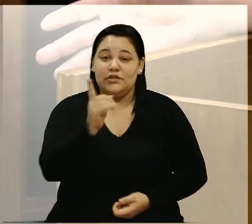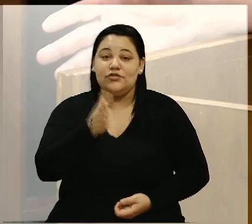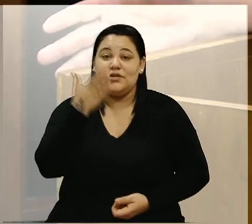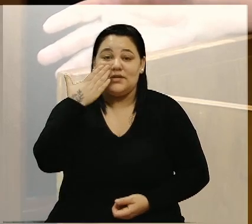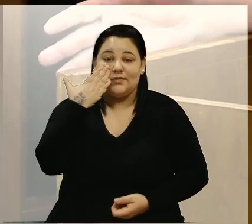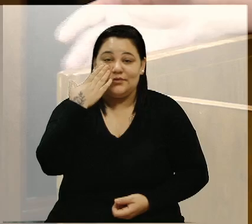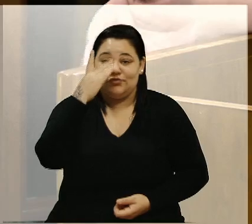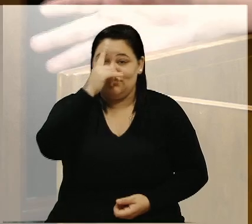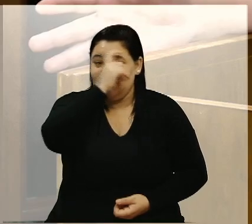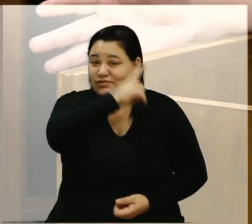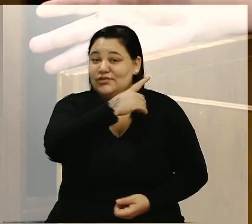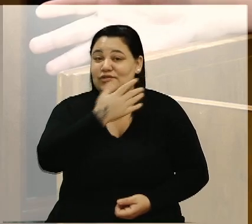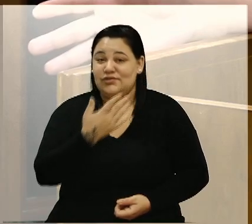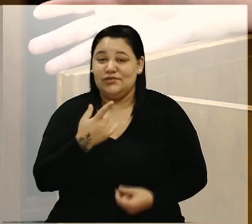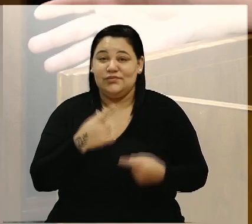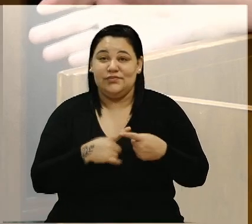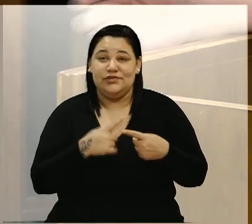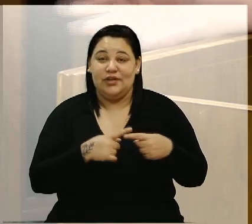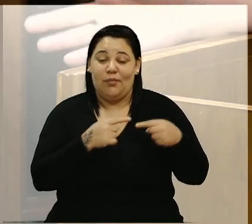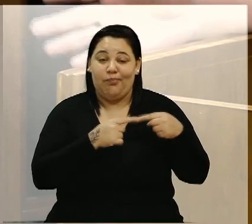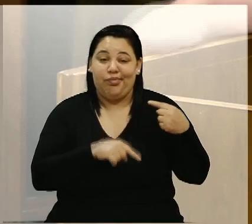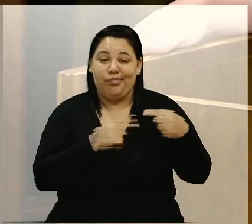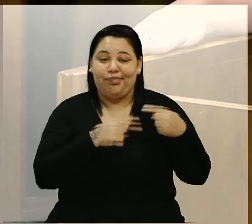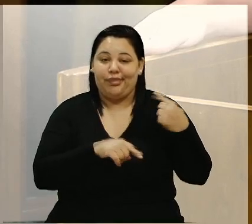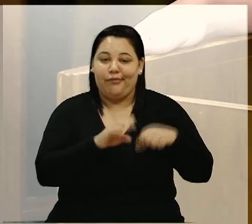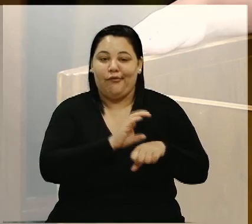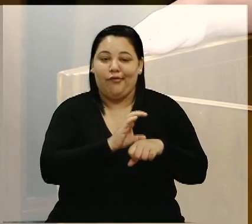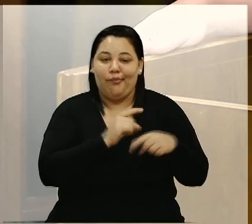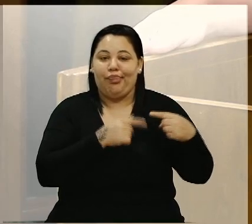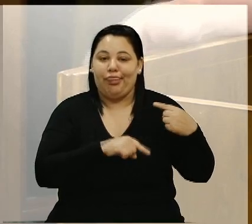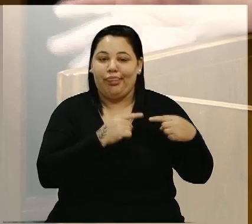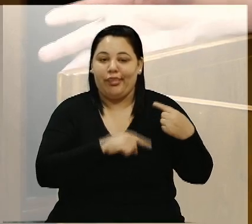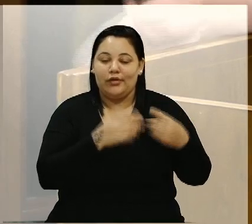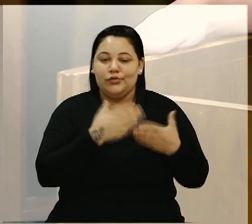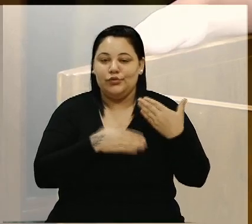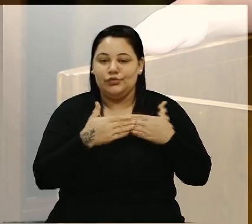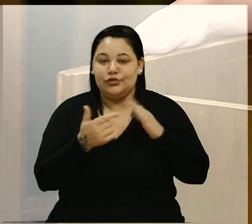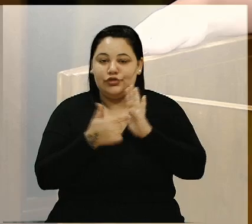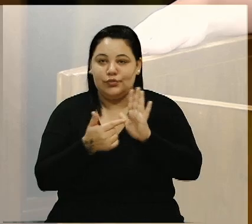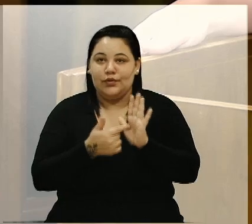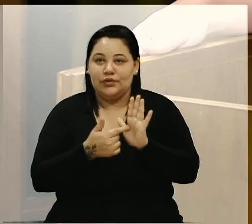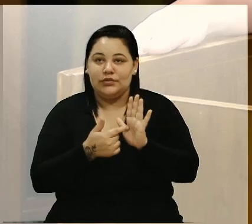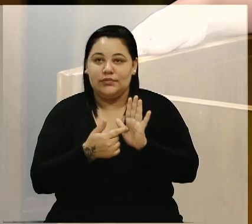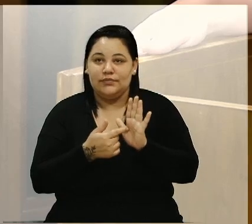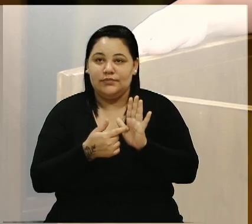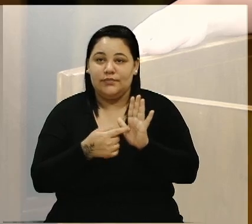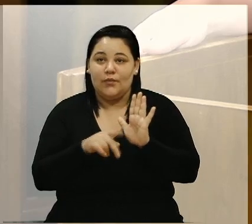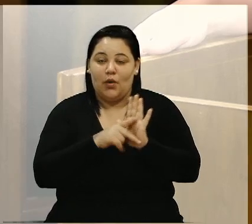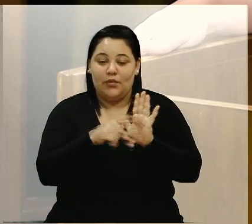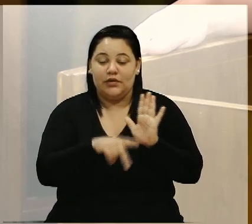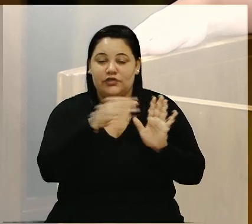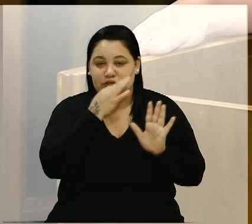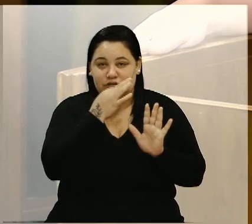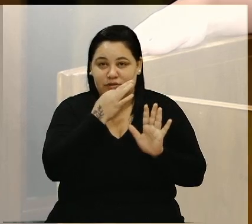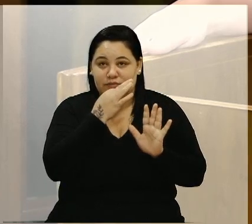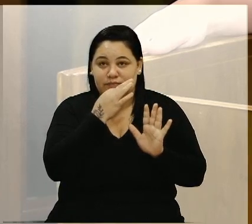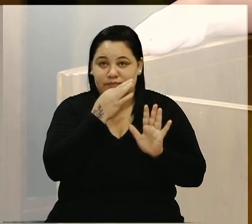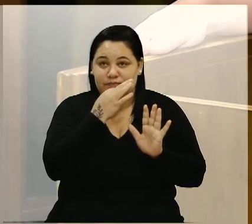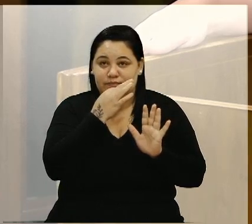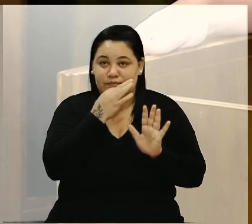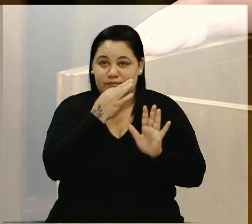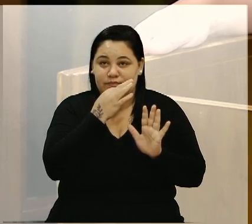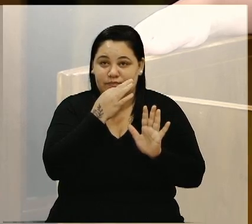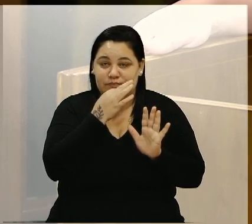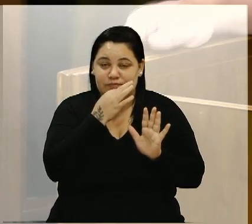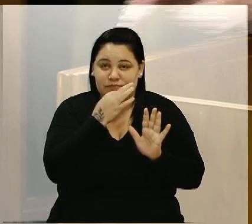dificuldade, né, pelas inconstitucionalidades que dá em tudo que parece que a gente apresenta, e isso que é pro bem de Caxias, aonde eu tenho